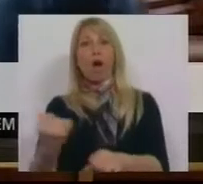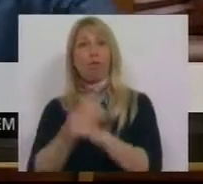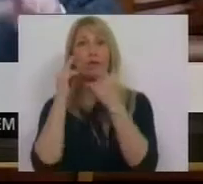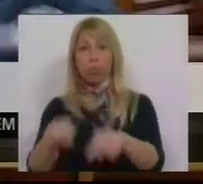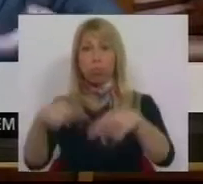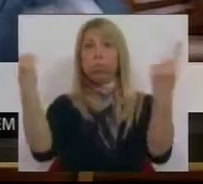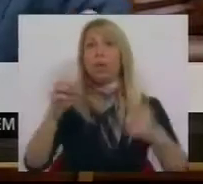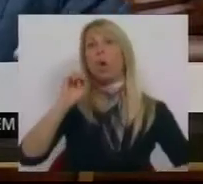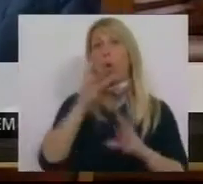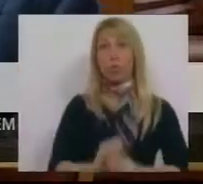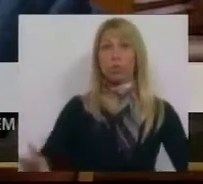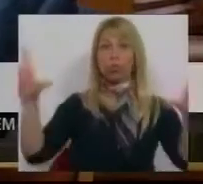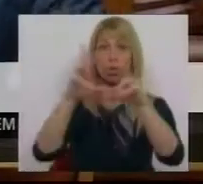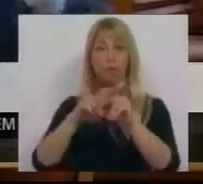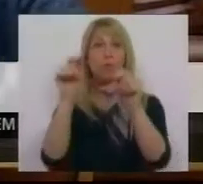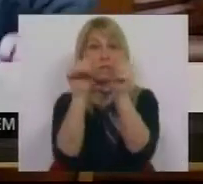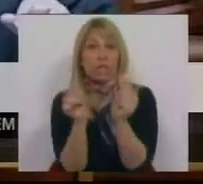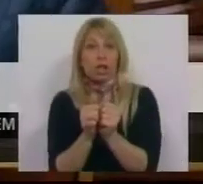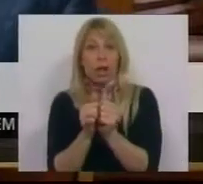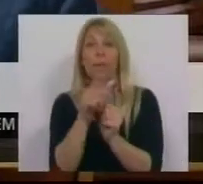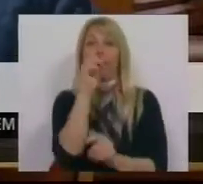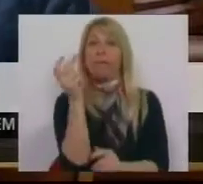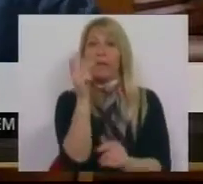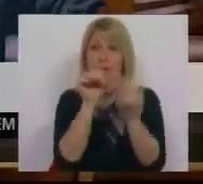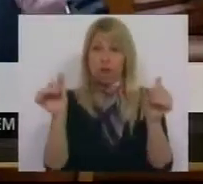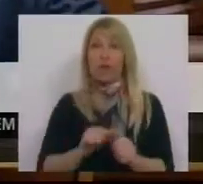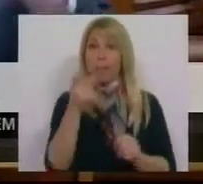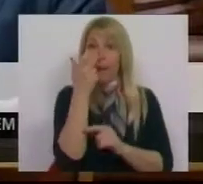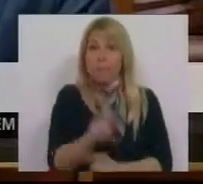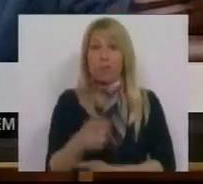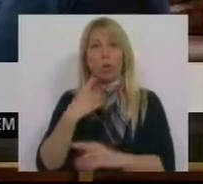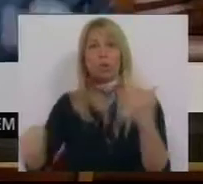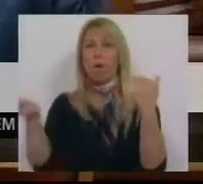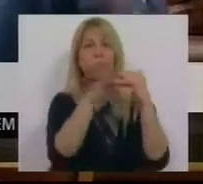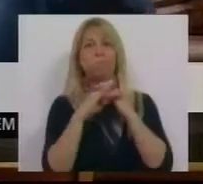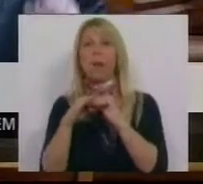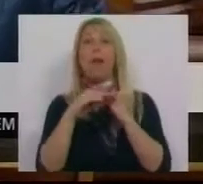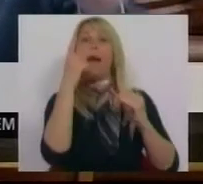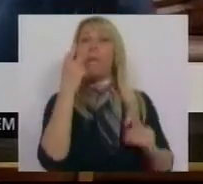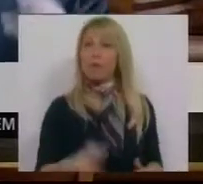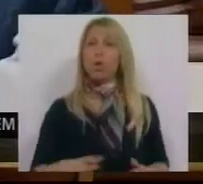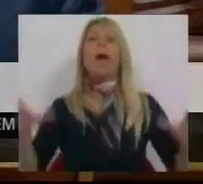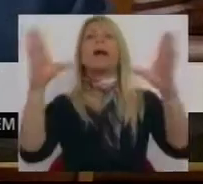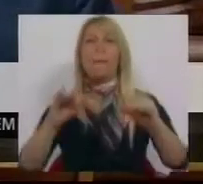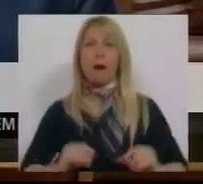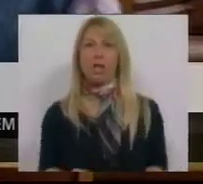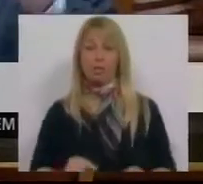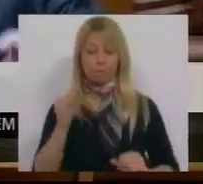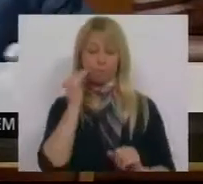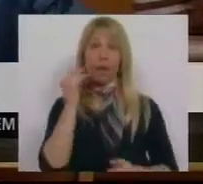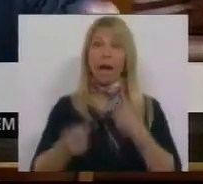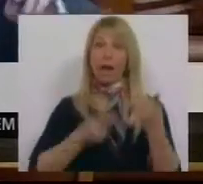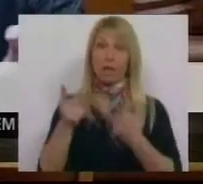pública, quer de um novo sistema de pensões e de convergência de pensões, e mais, como a avaliação da